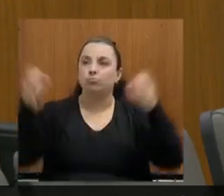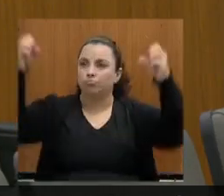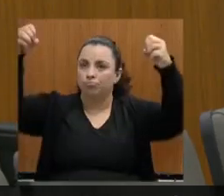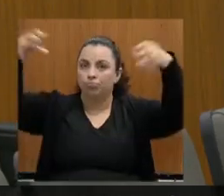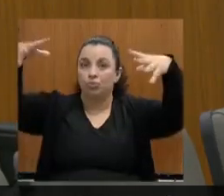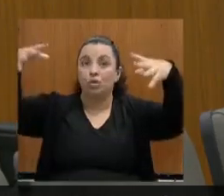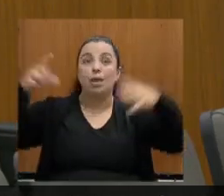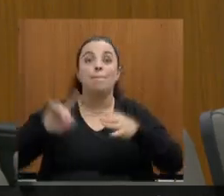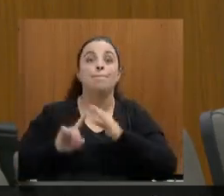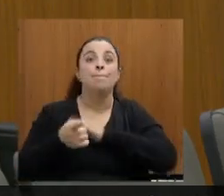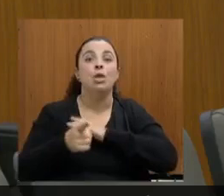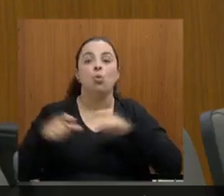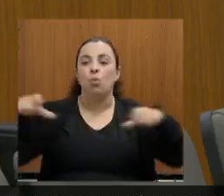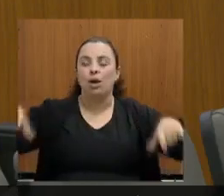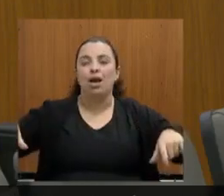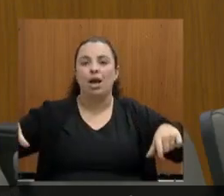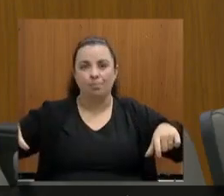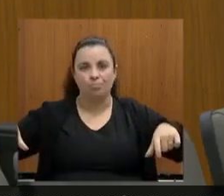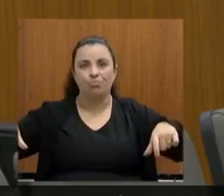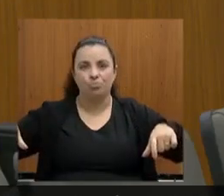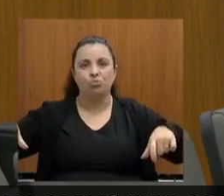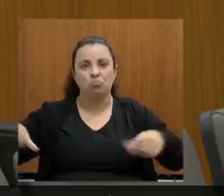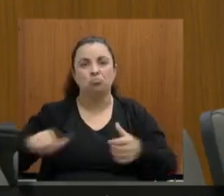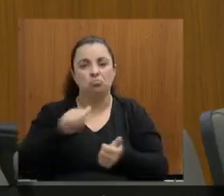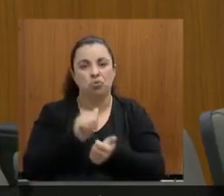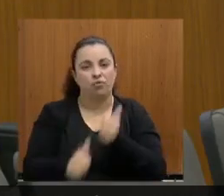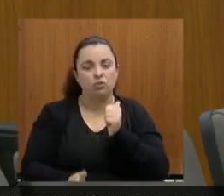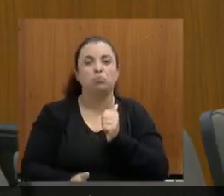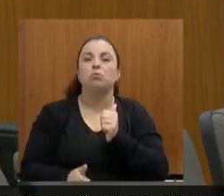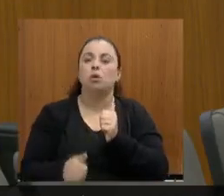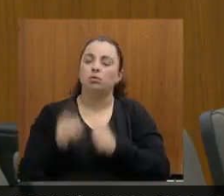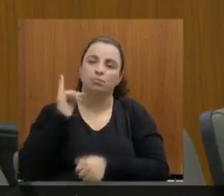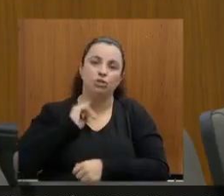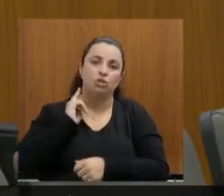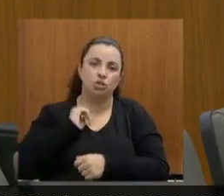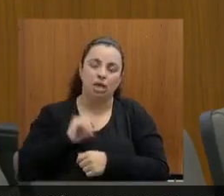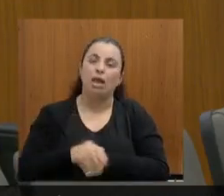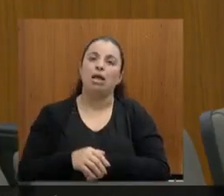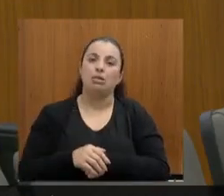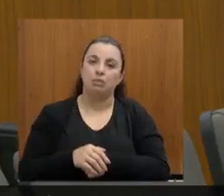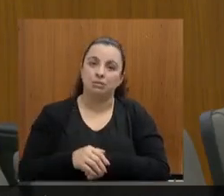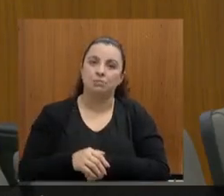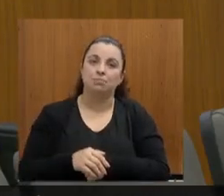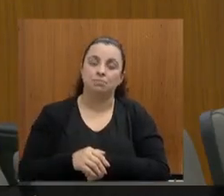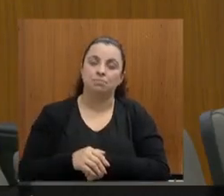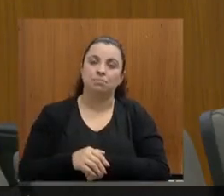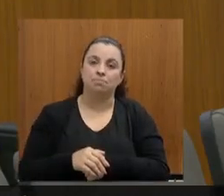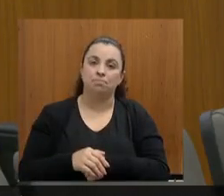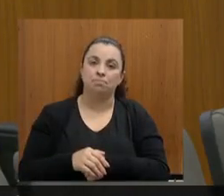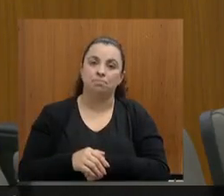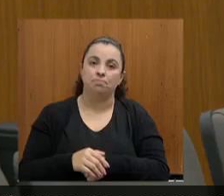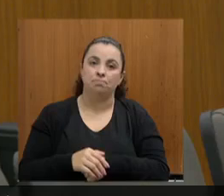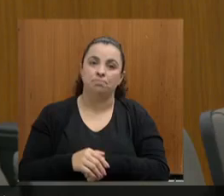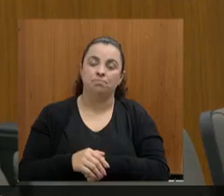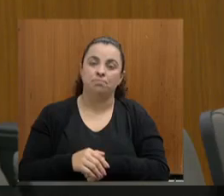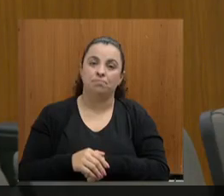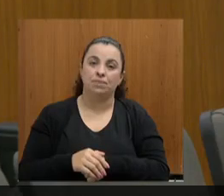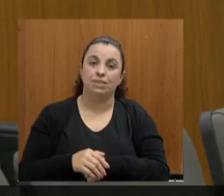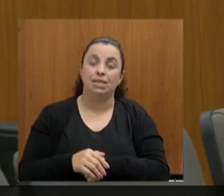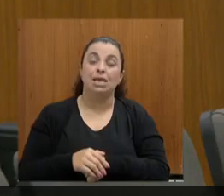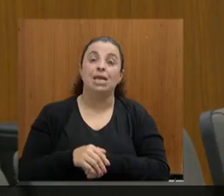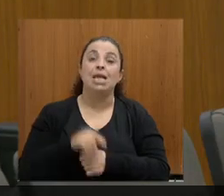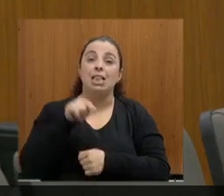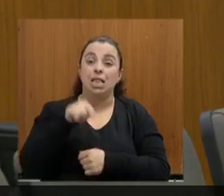Minas Gerais onde iluminou na região metropolitana foram 70 75 -